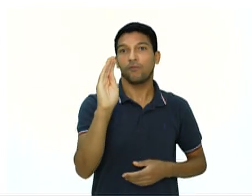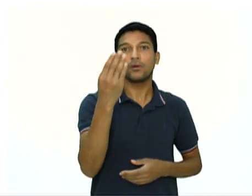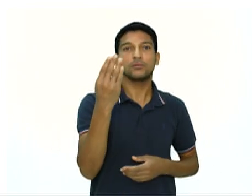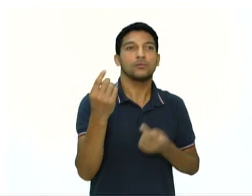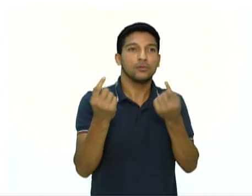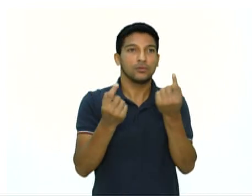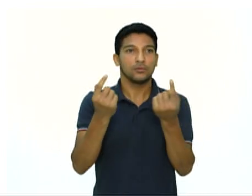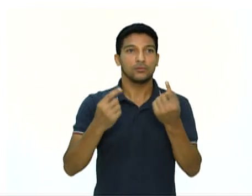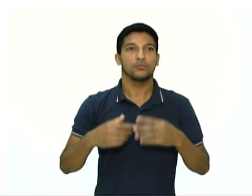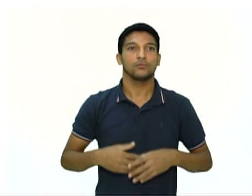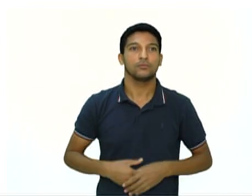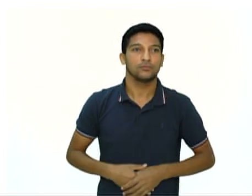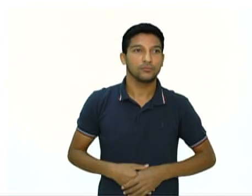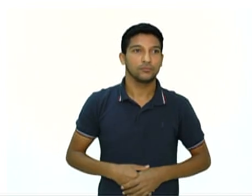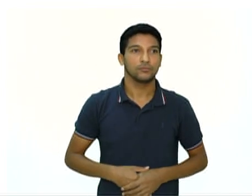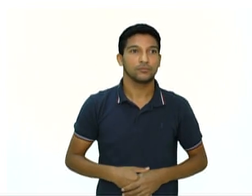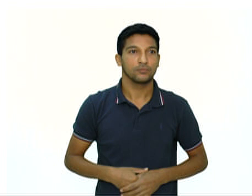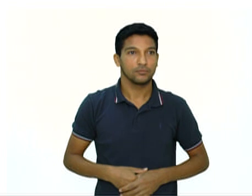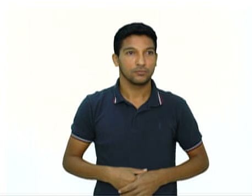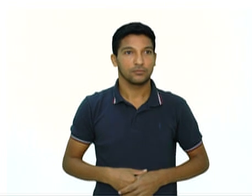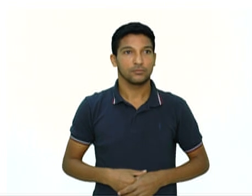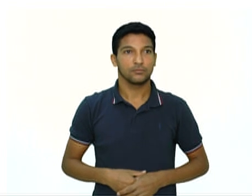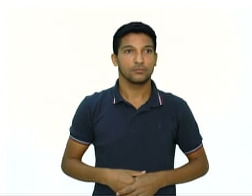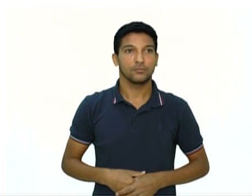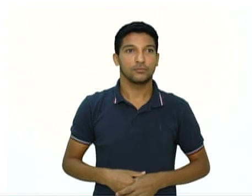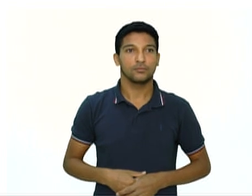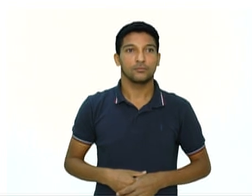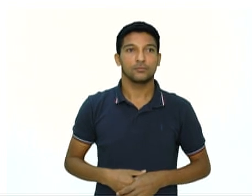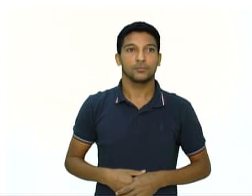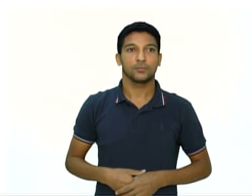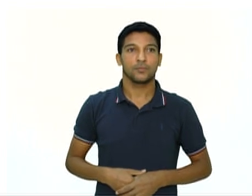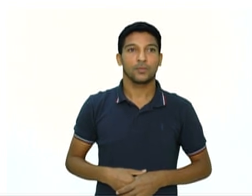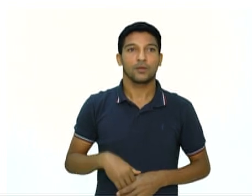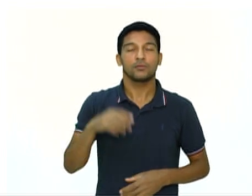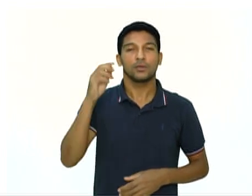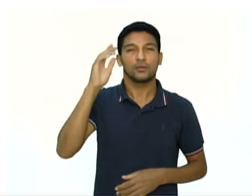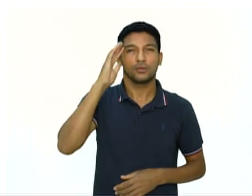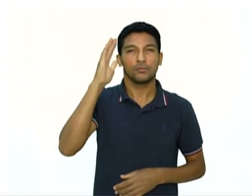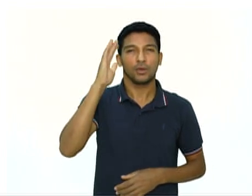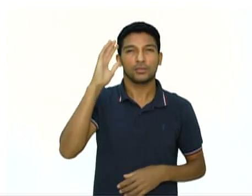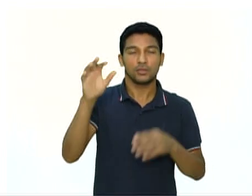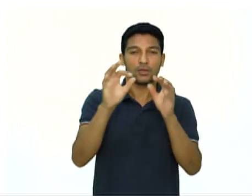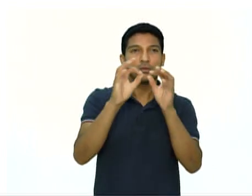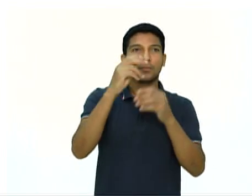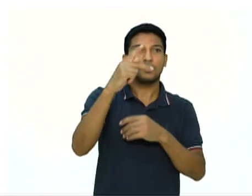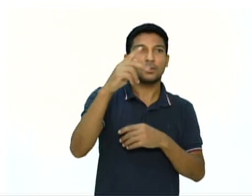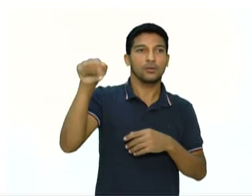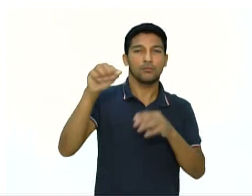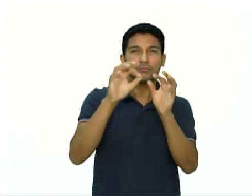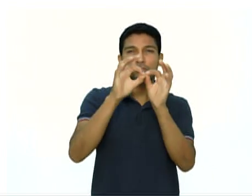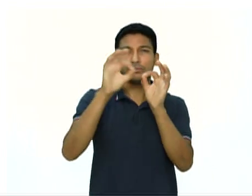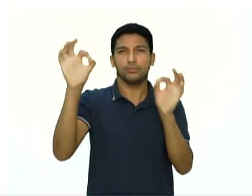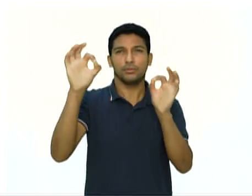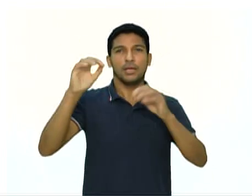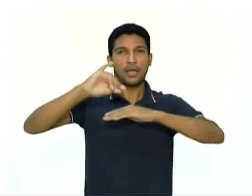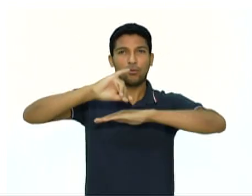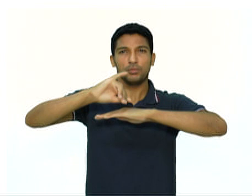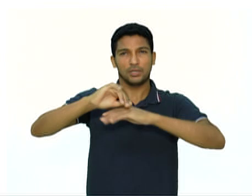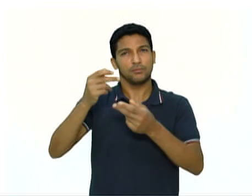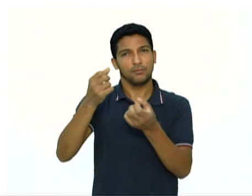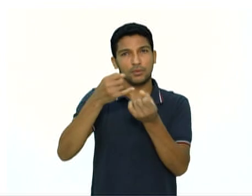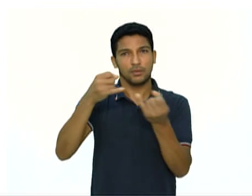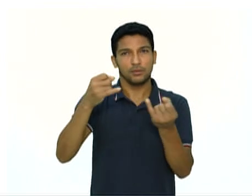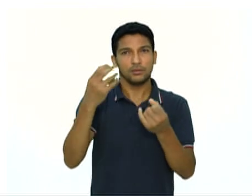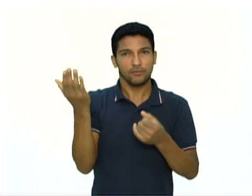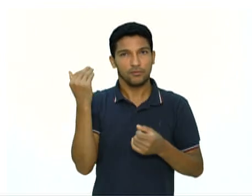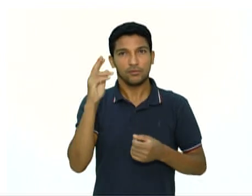pouquinho, analise bem a questão, tenta imaginar a figura, bem parecido com as figuras que eu acabei de mostrar aqui, e dê a sua